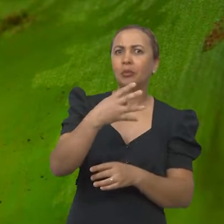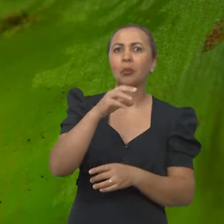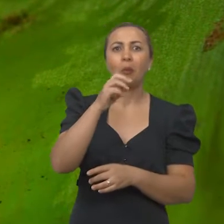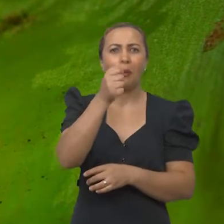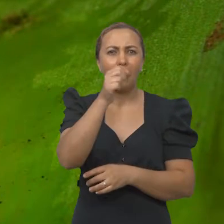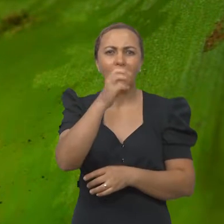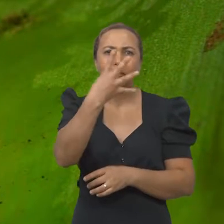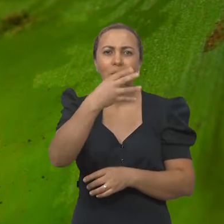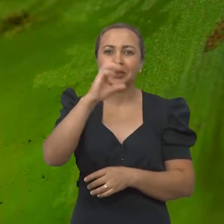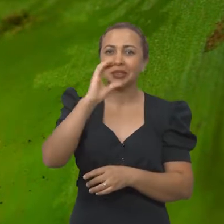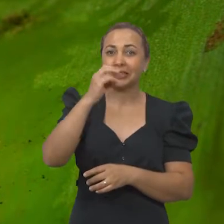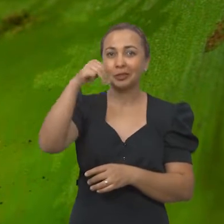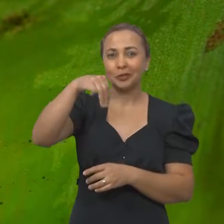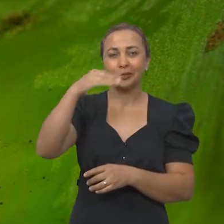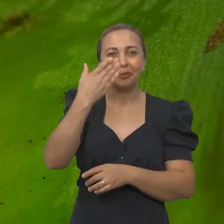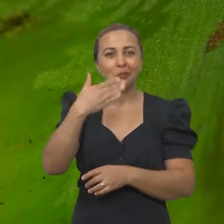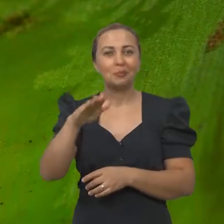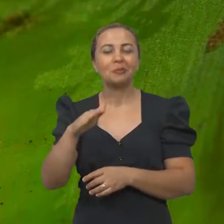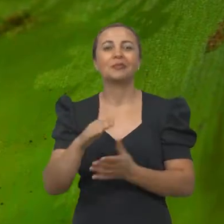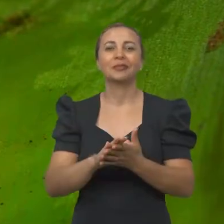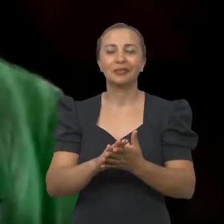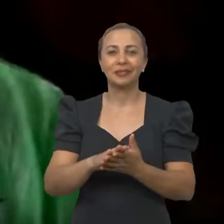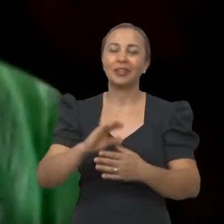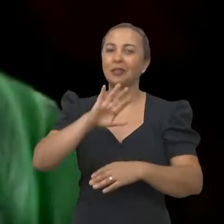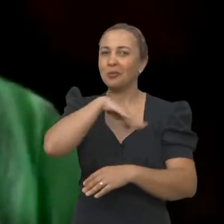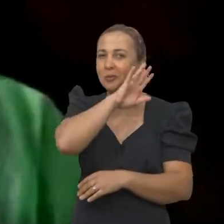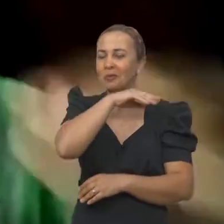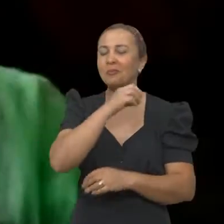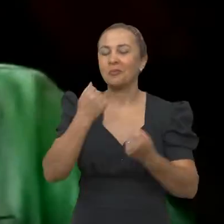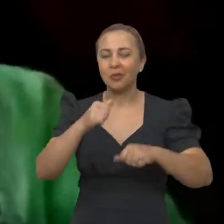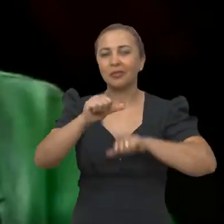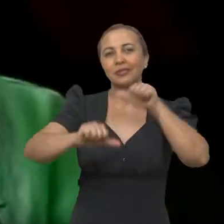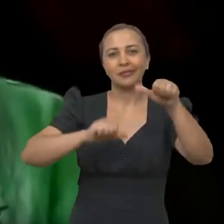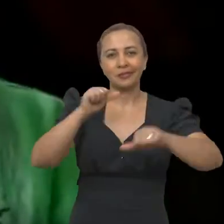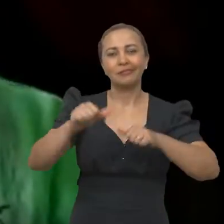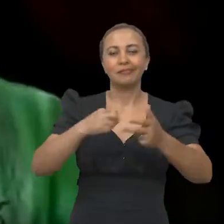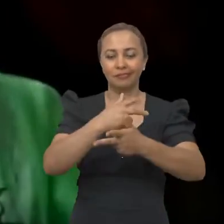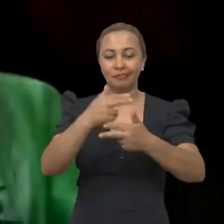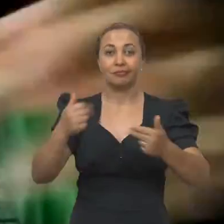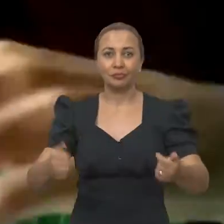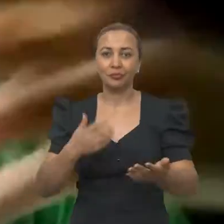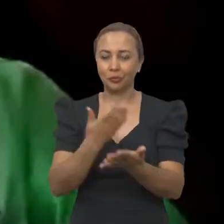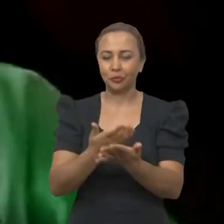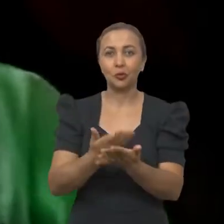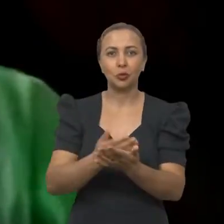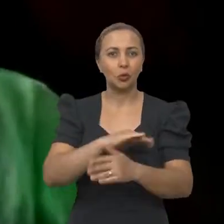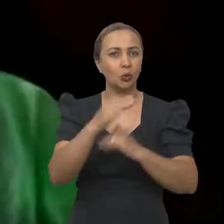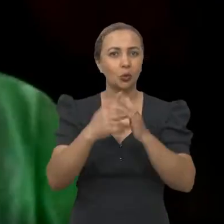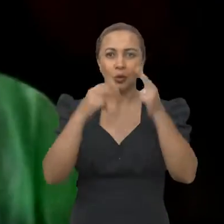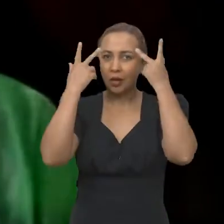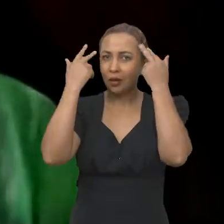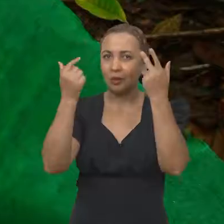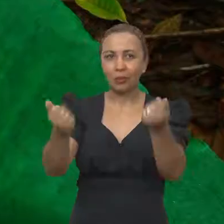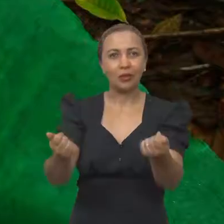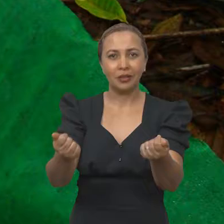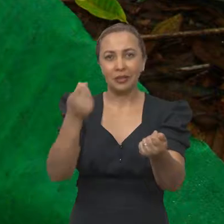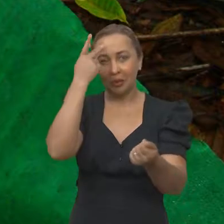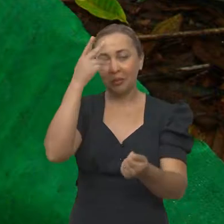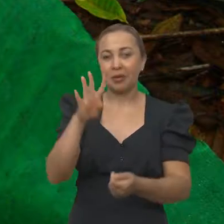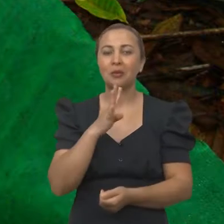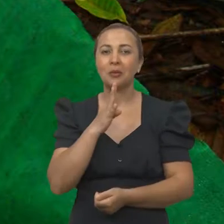de quase 4,5 centímetros, né? De uma espécie podem se desenvolver vários estudos de toda a